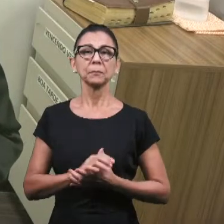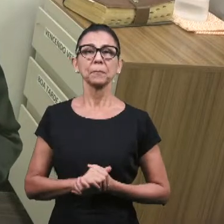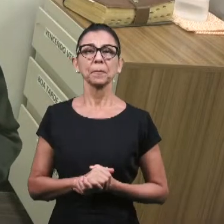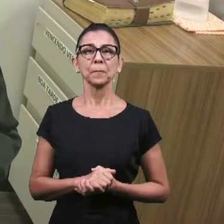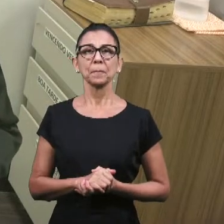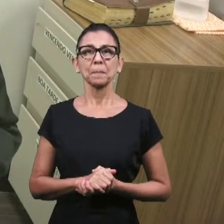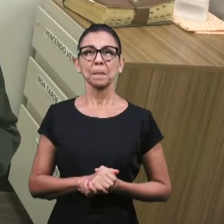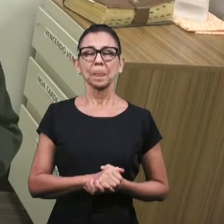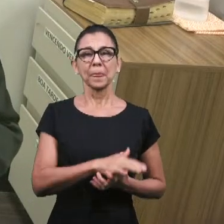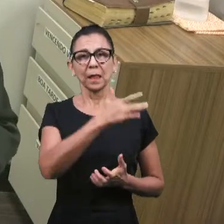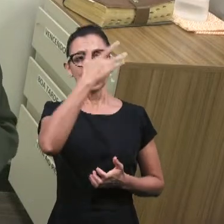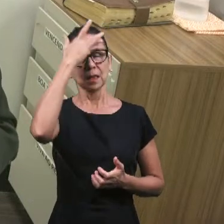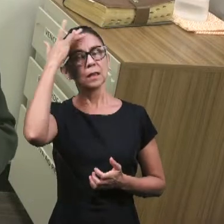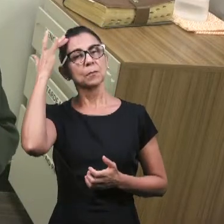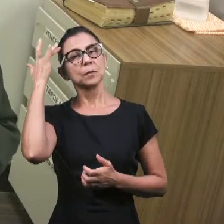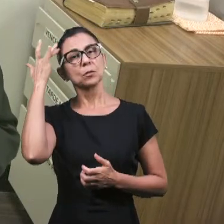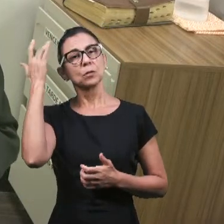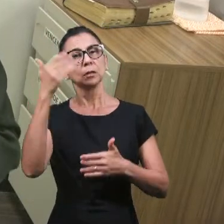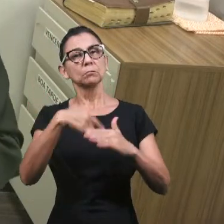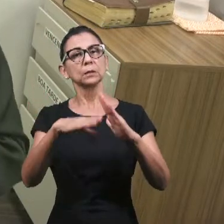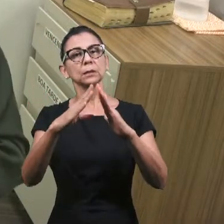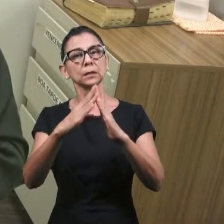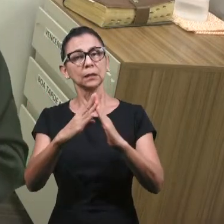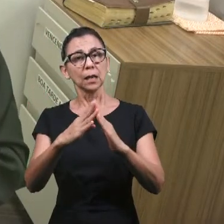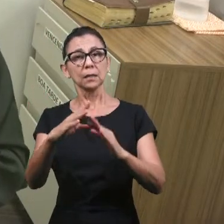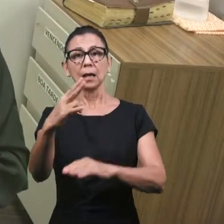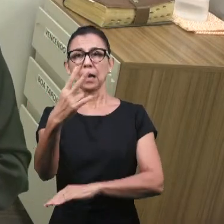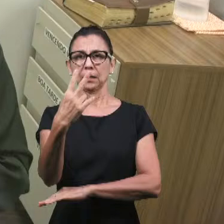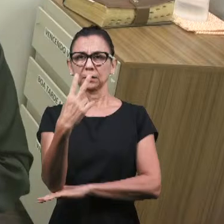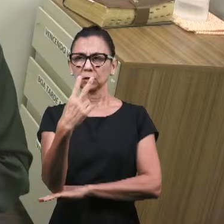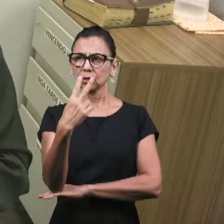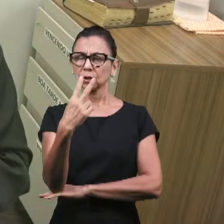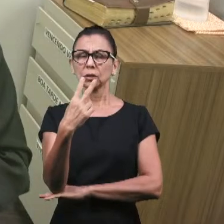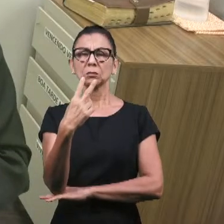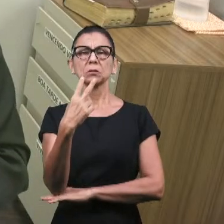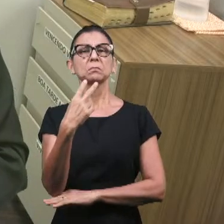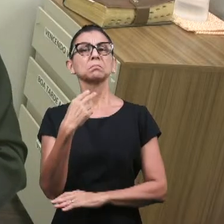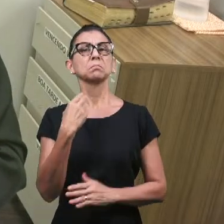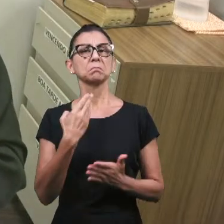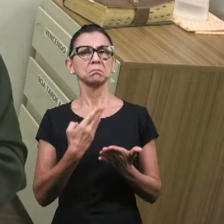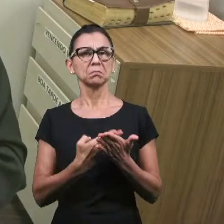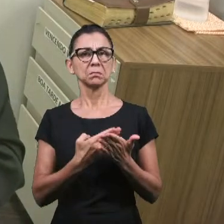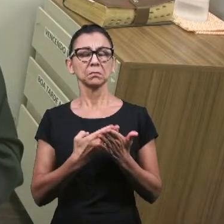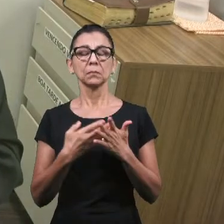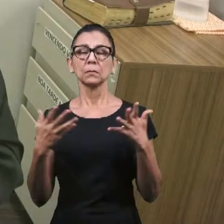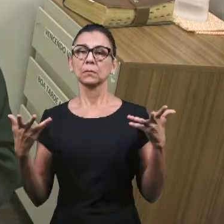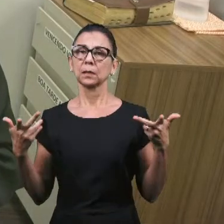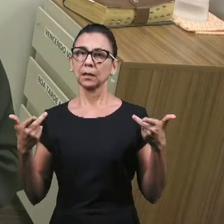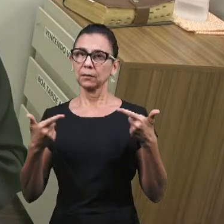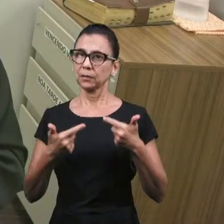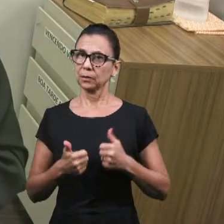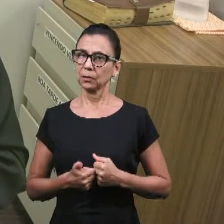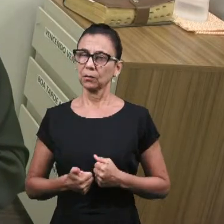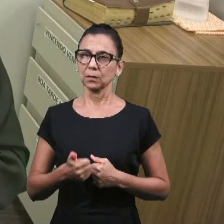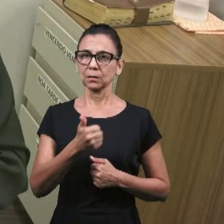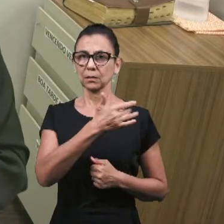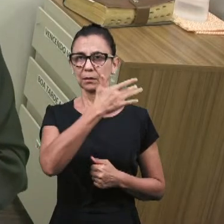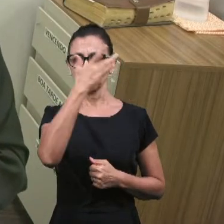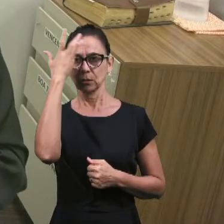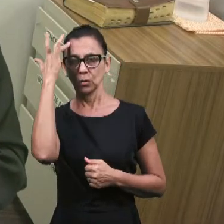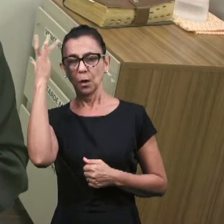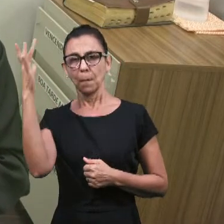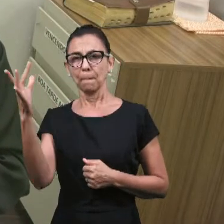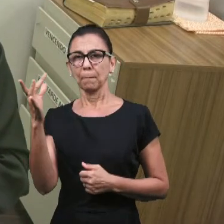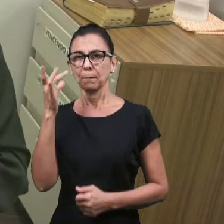esteja acompanhando em casa né Foi maravilhoso acompanhar as aulas e os irmãos que estavam ali realmente presencialmente e